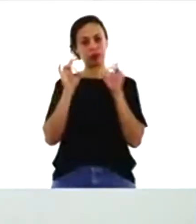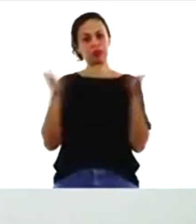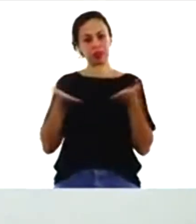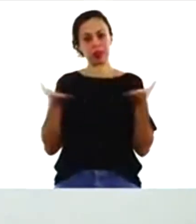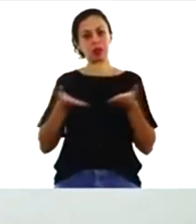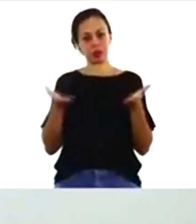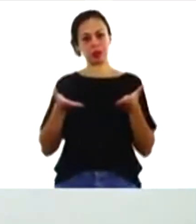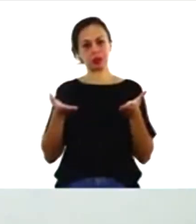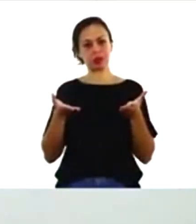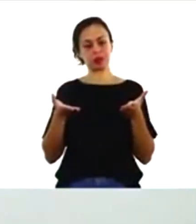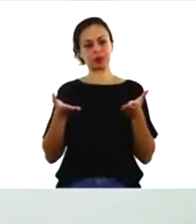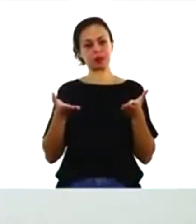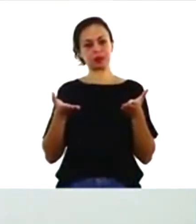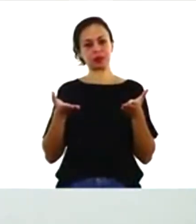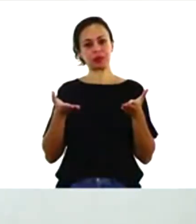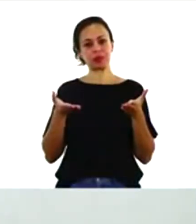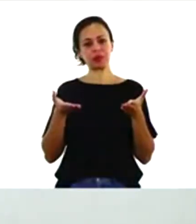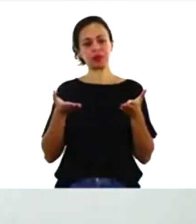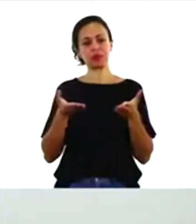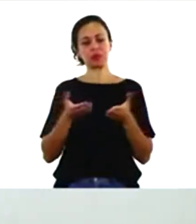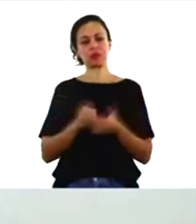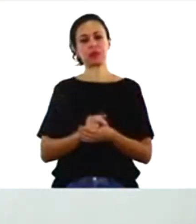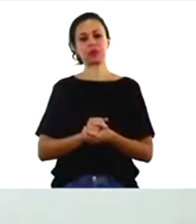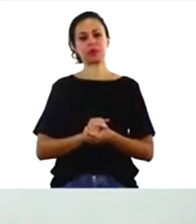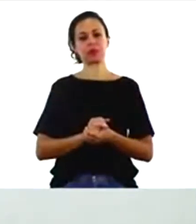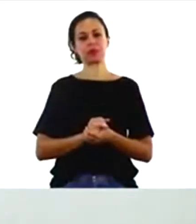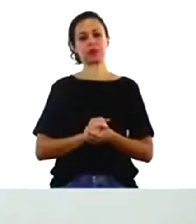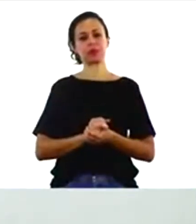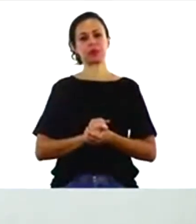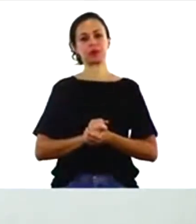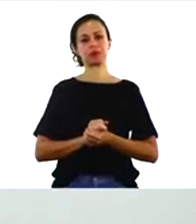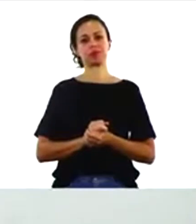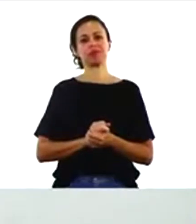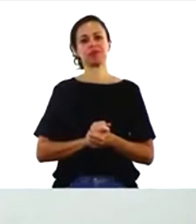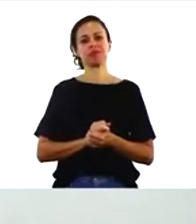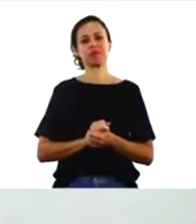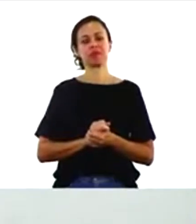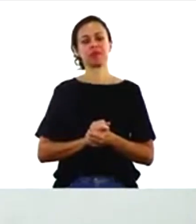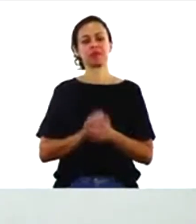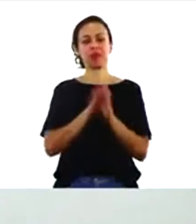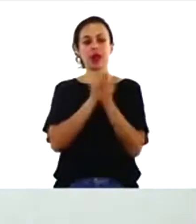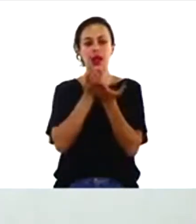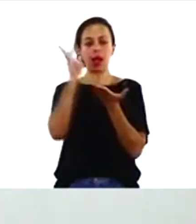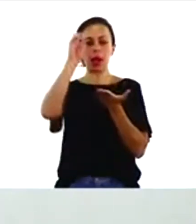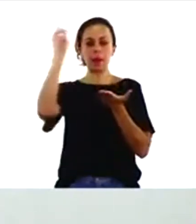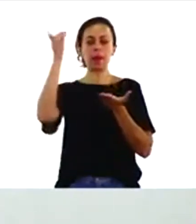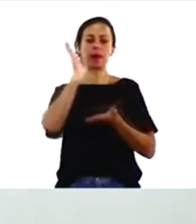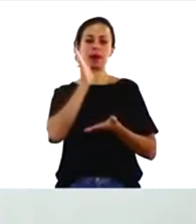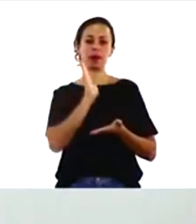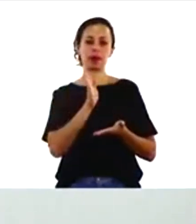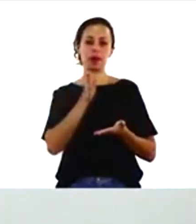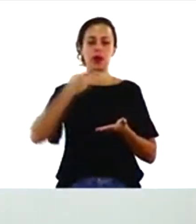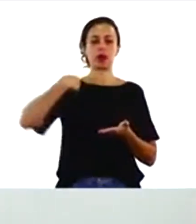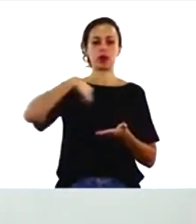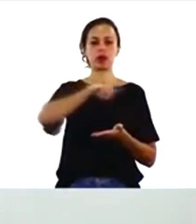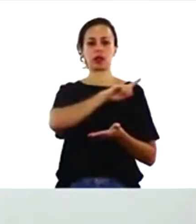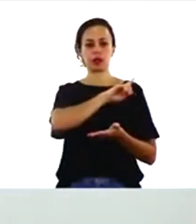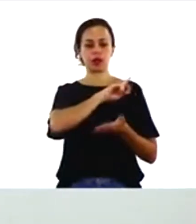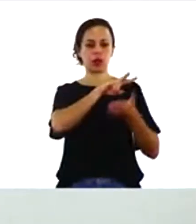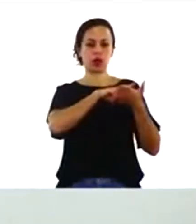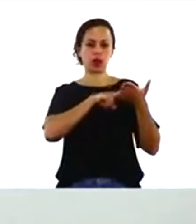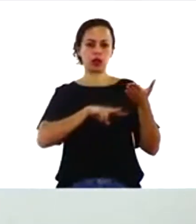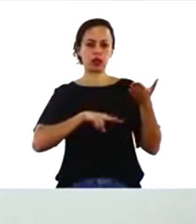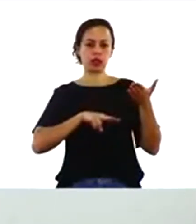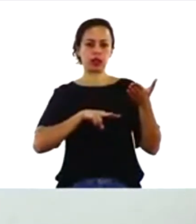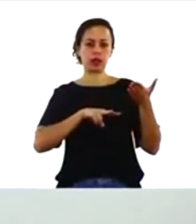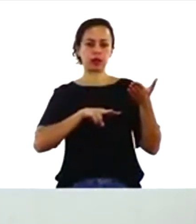Efésios. Enquanto vocês abrem, nossa alegria, irmãos, de estar em culto. Você que está na sua casa é